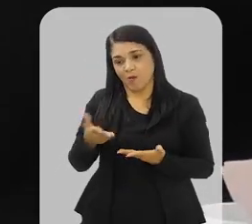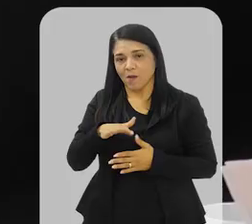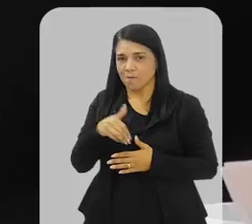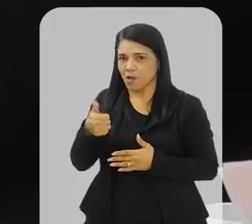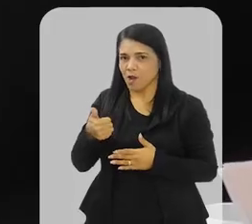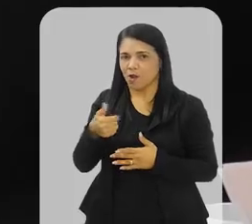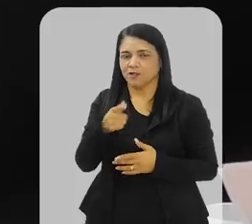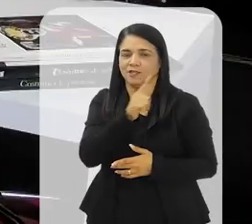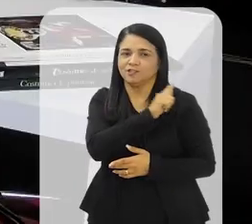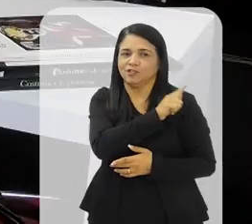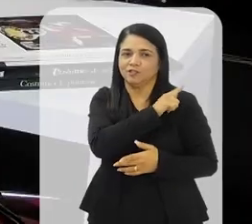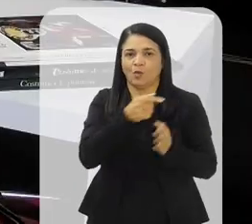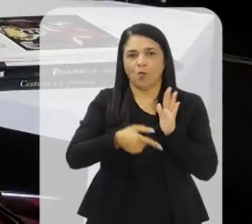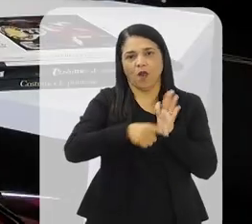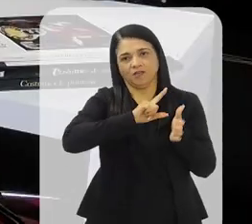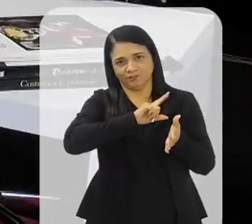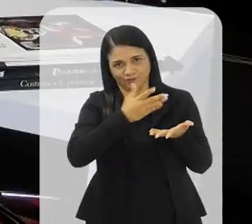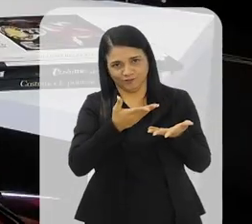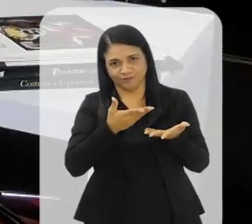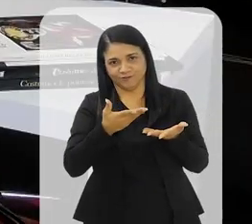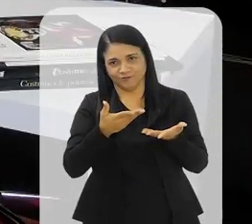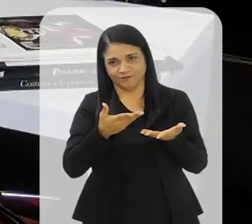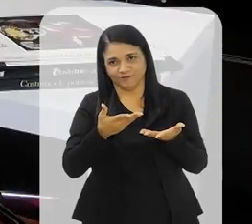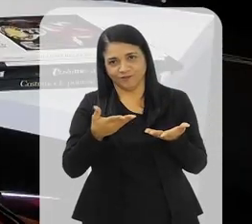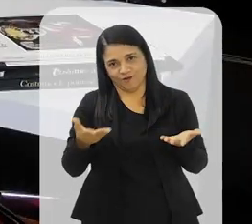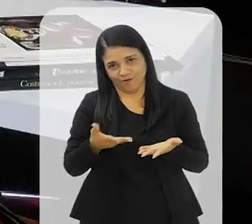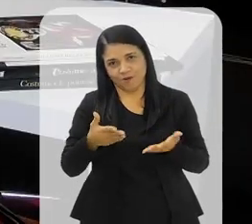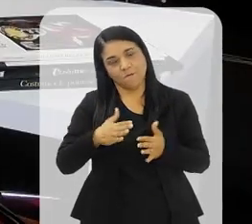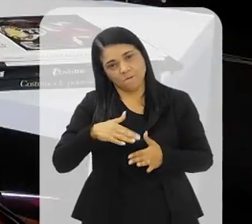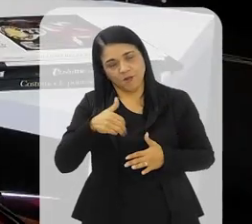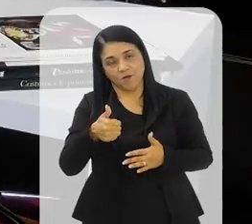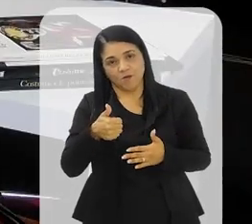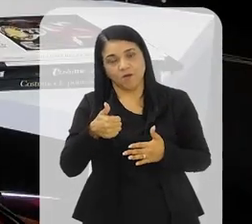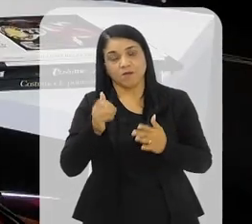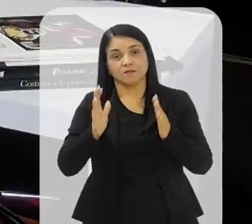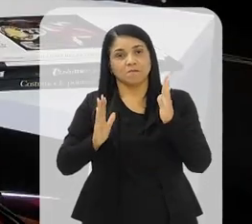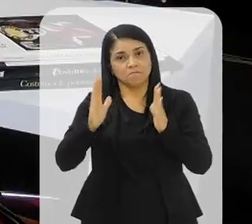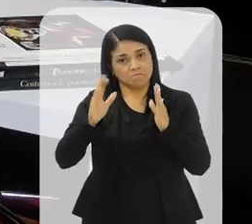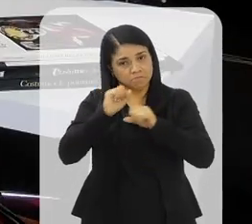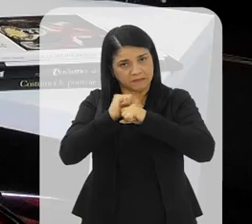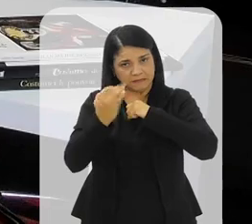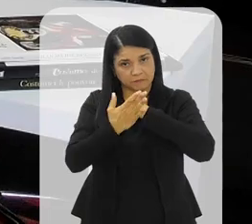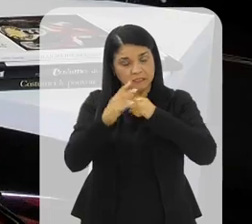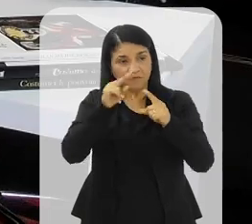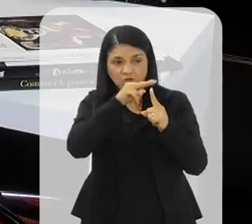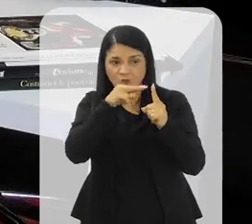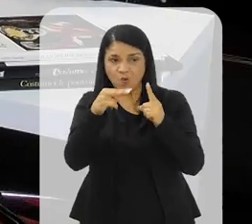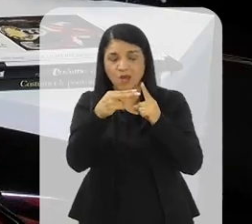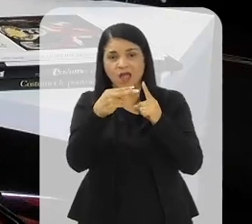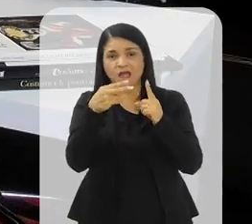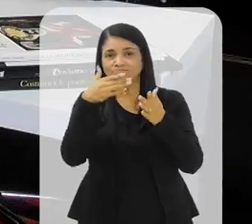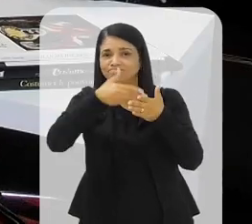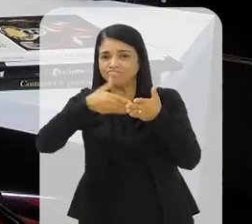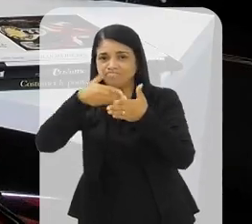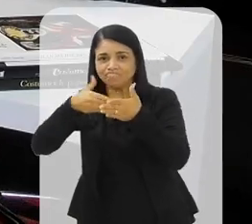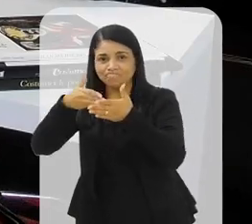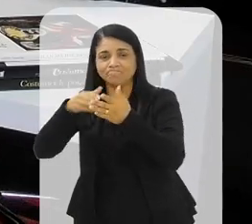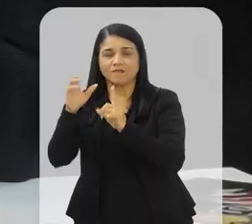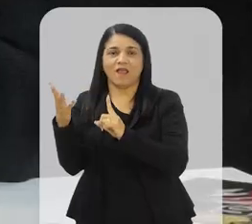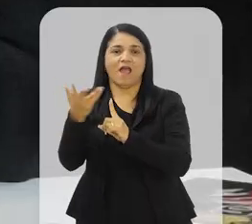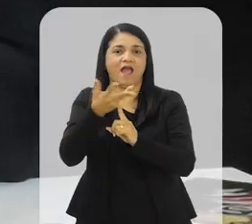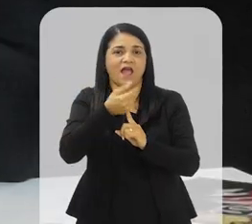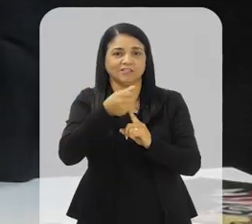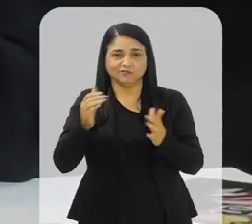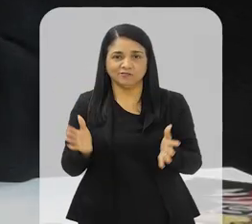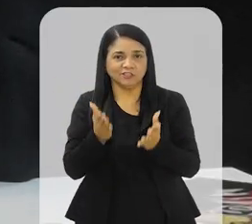municipais agora bem melhor do que a gestão anterior mas porque nós tivemos a pandemia e tivemos um